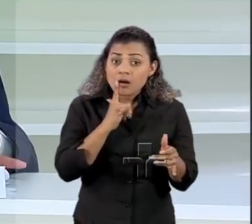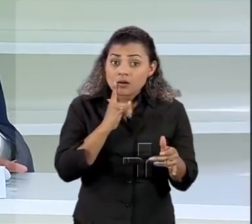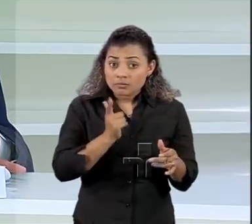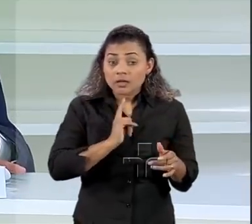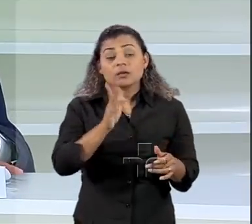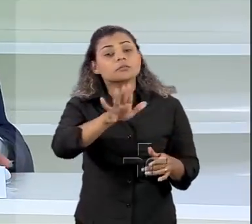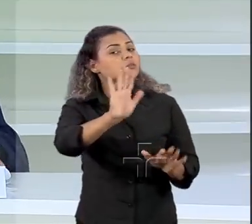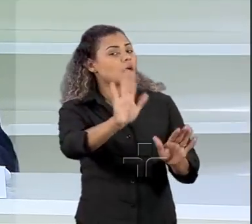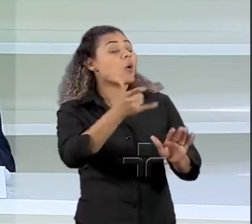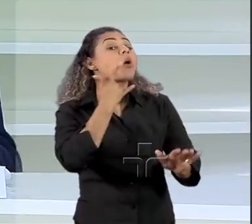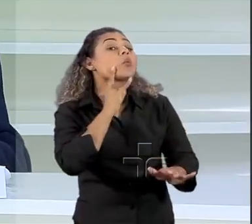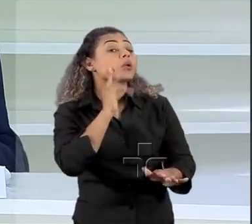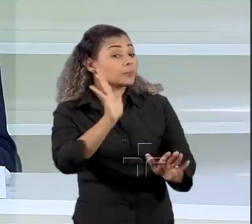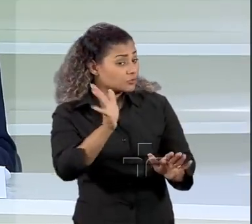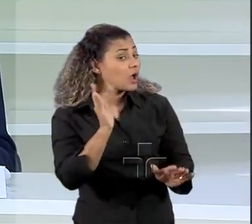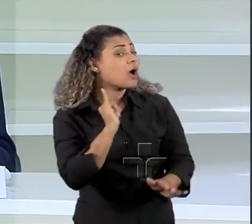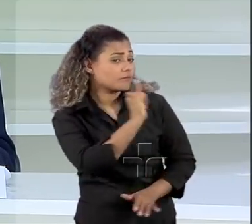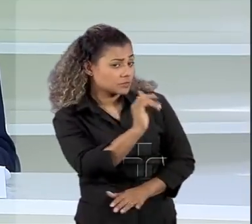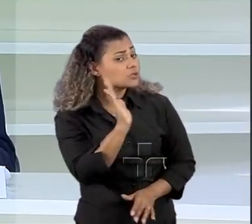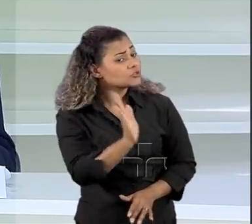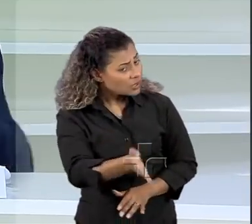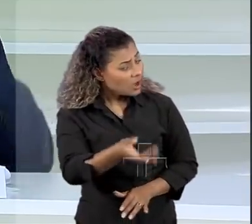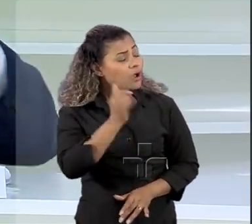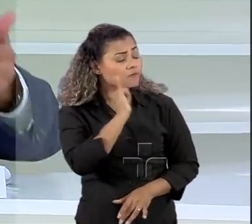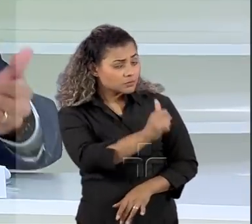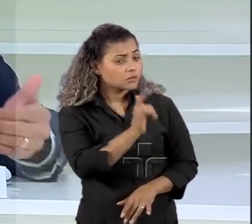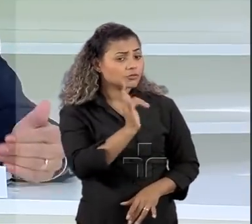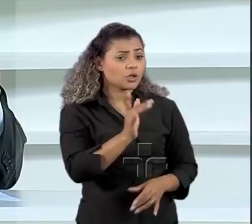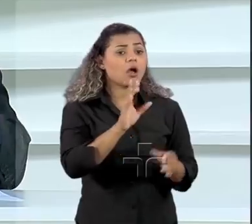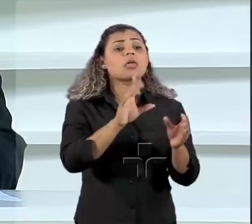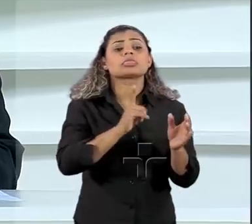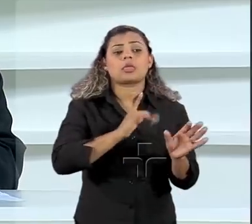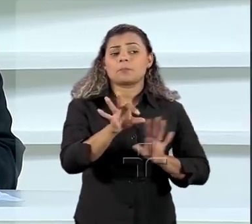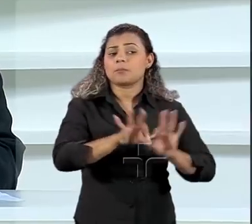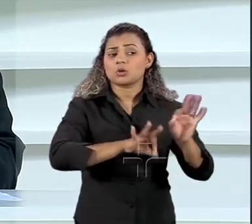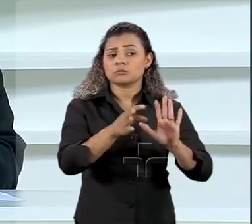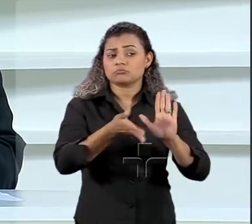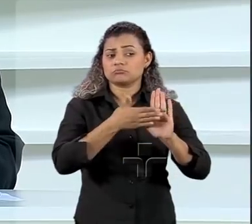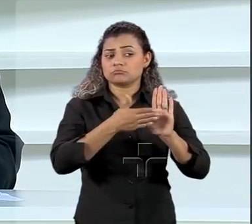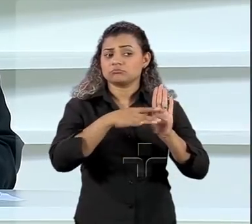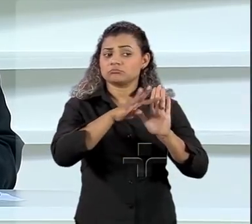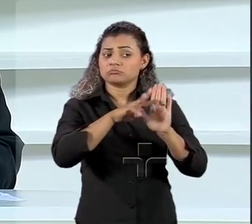eu já falei, 2 itens são importantes. Isso é uma outra coisa da